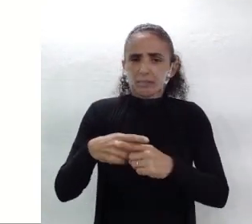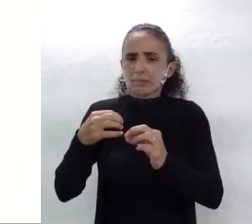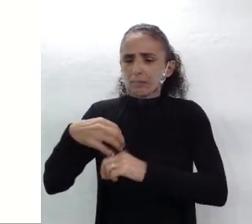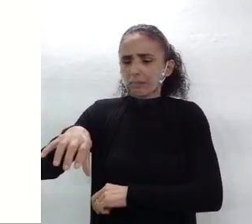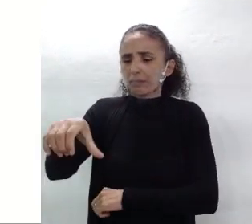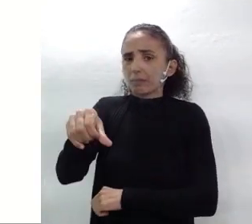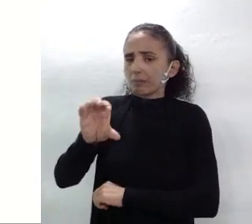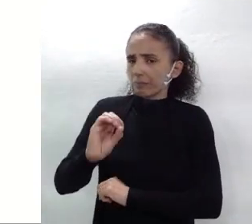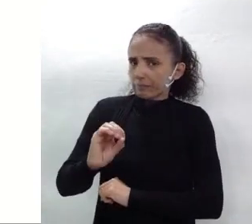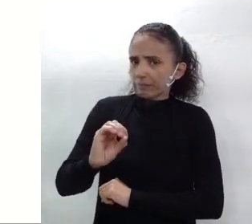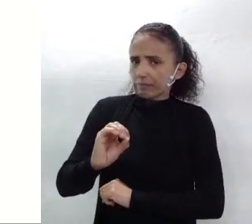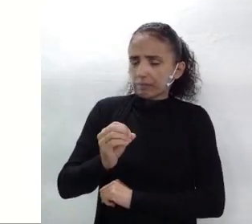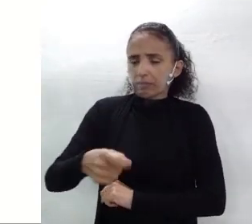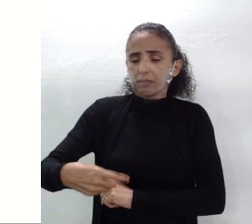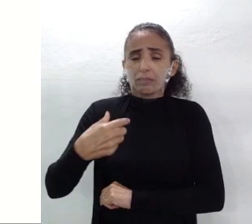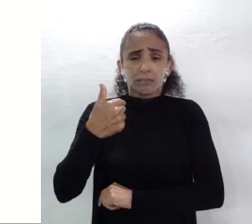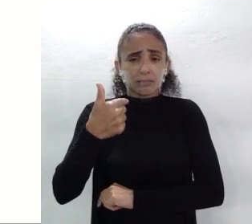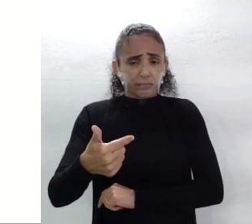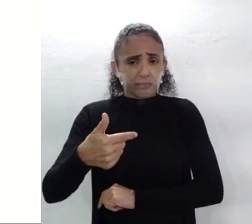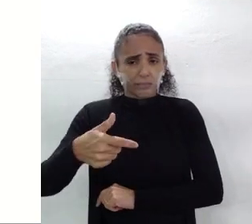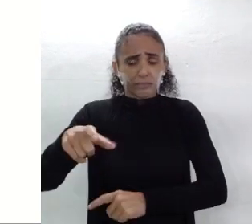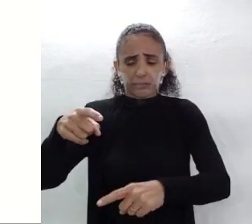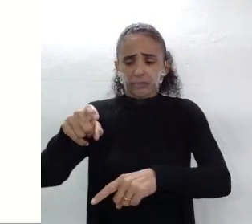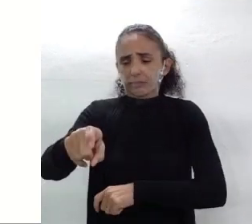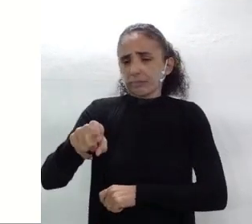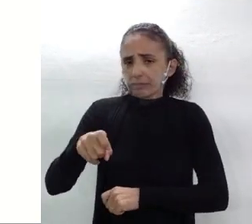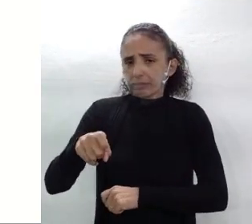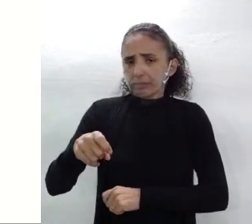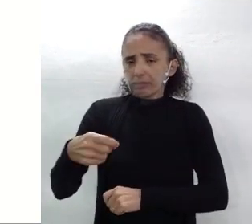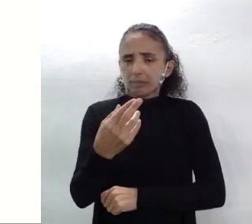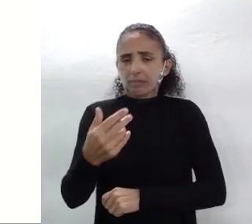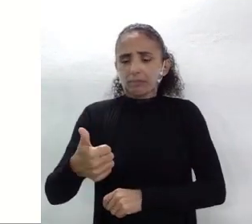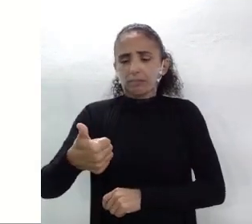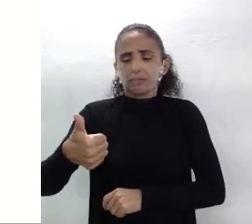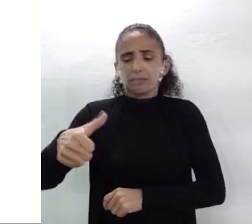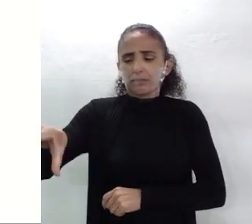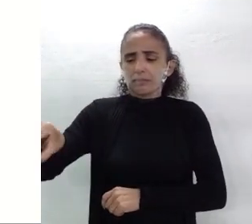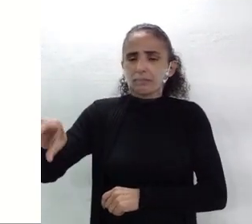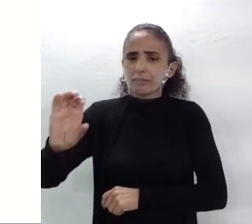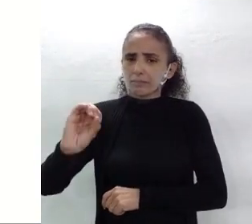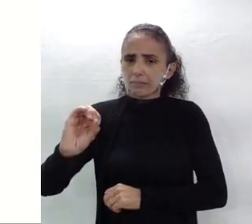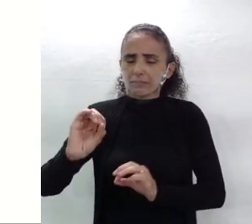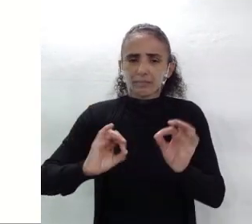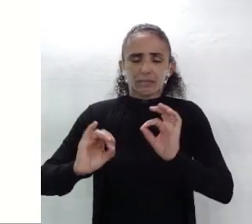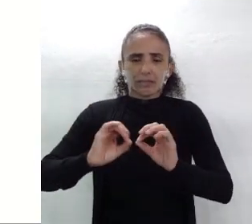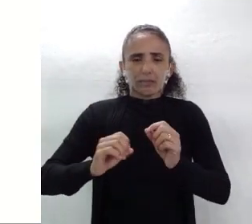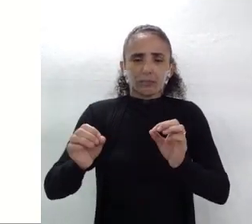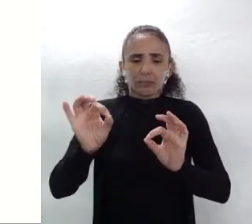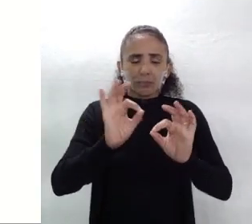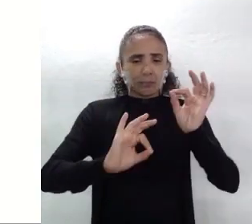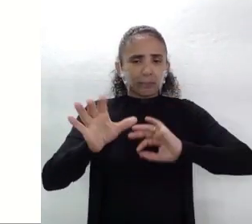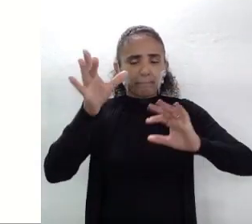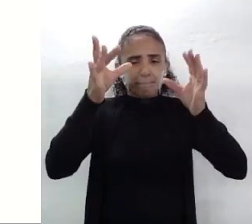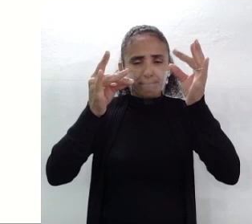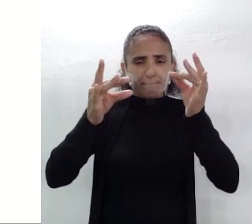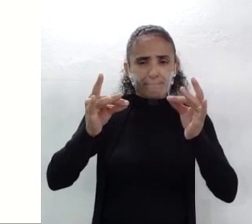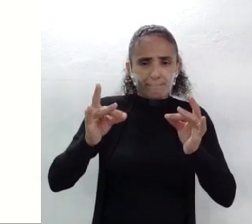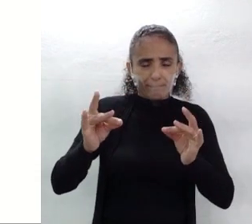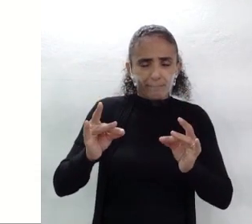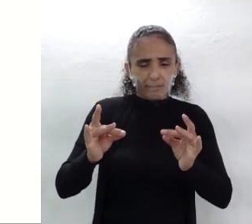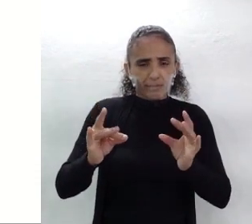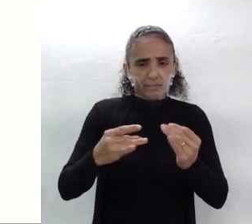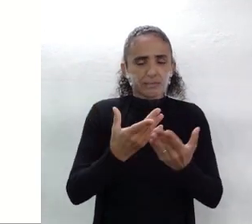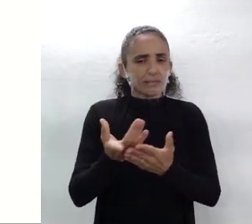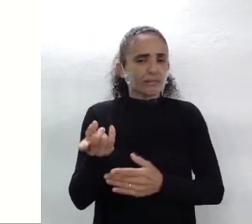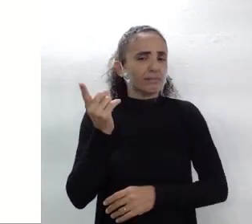90. Então, 2x mais x igual a 90. Com isso, a gente já fez, ó, criou a equação polinomial do primeiro grau.